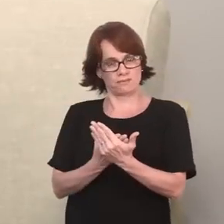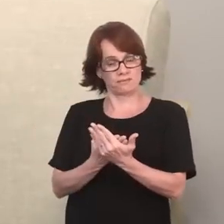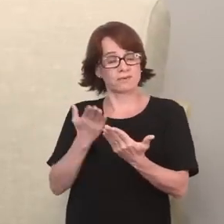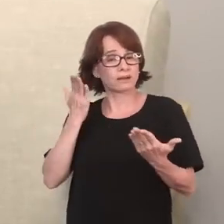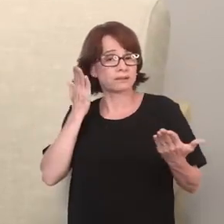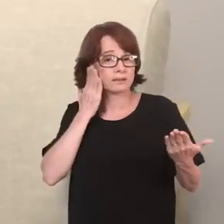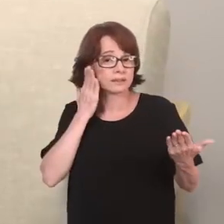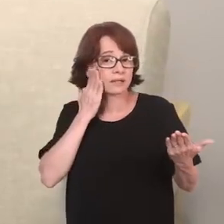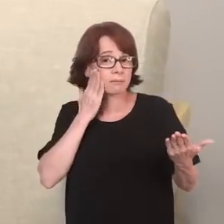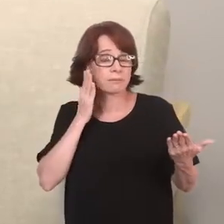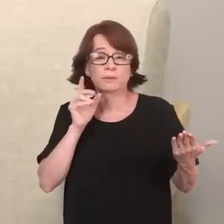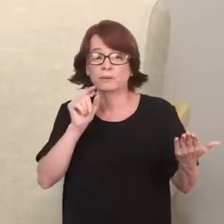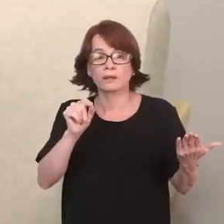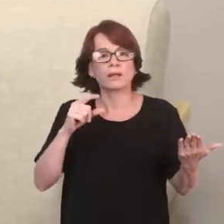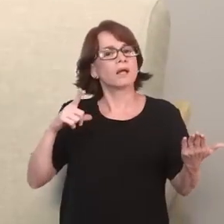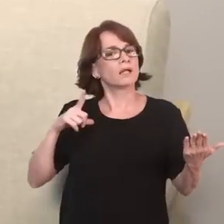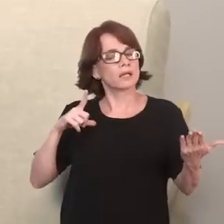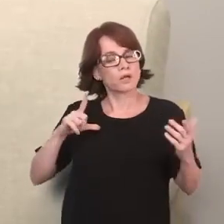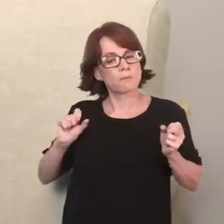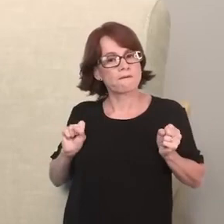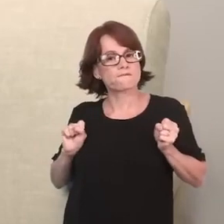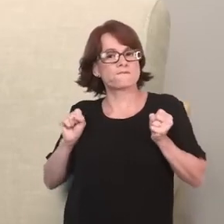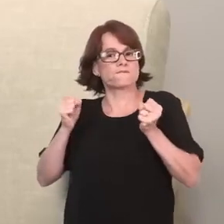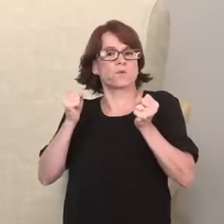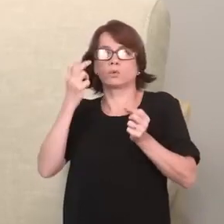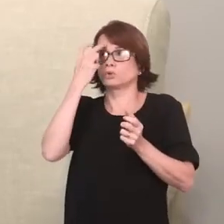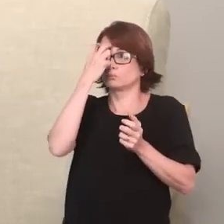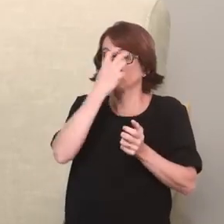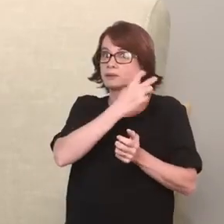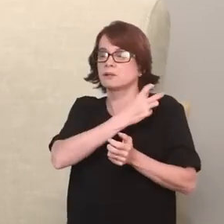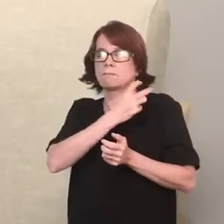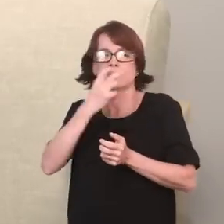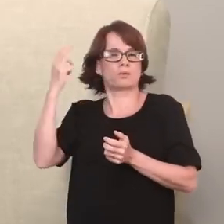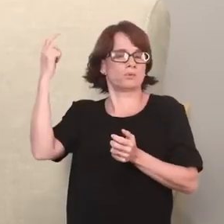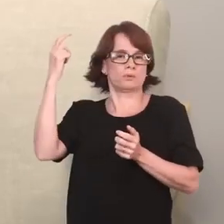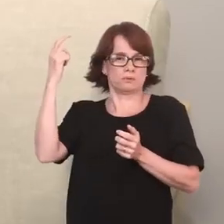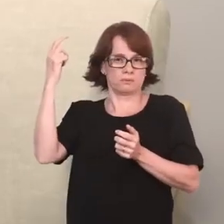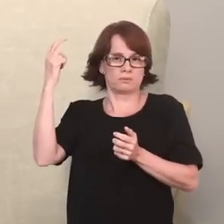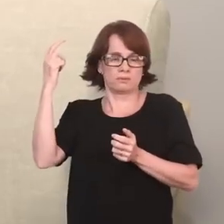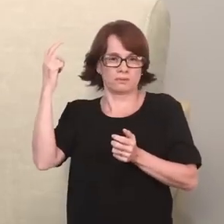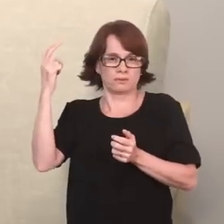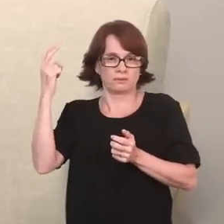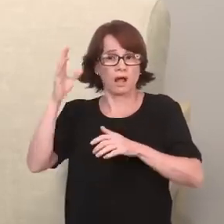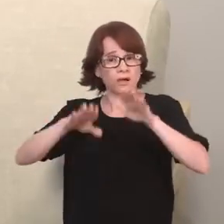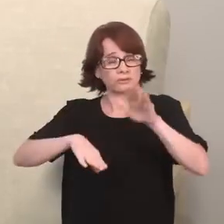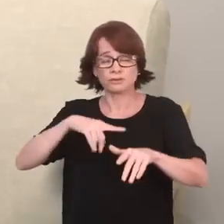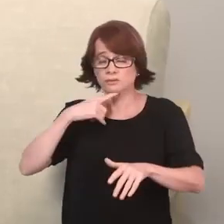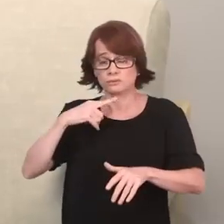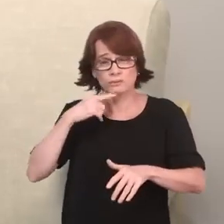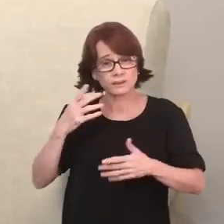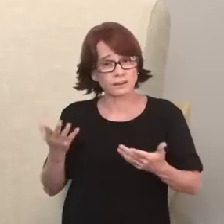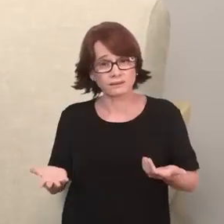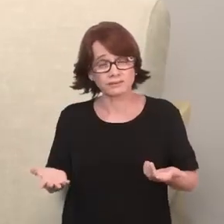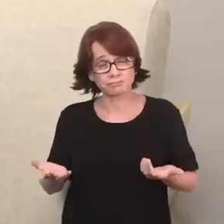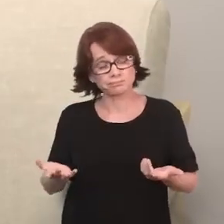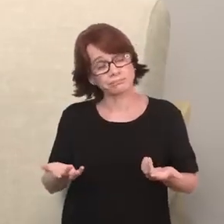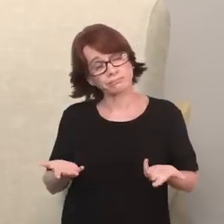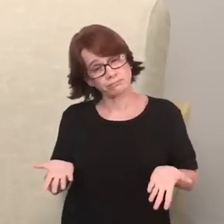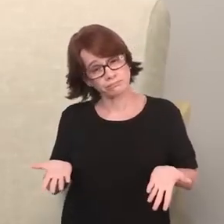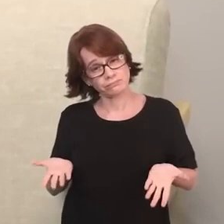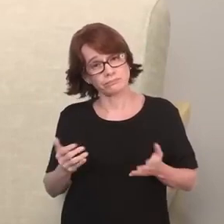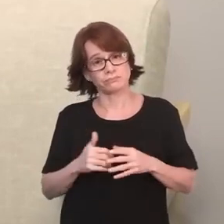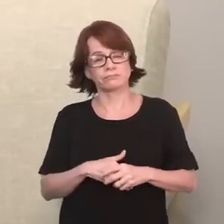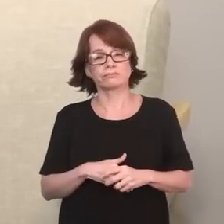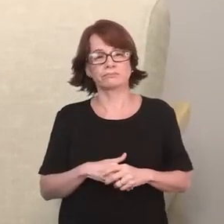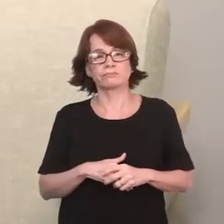né? De saber que tem uma força maior, tem uma sabedoria acima da nossa, que muitas vezes a gente realmente não consegue alcançar. E que,